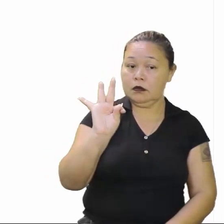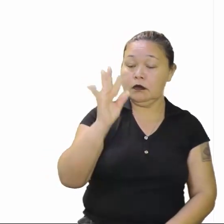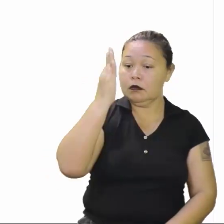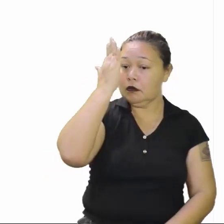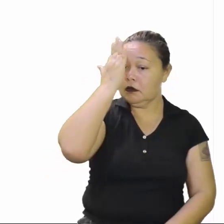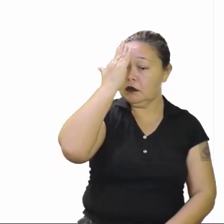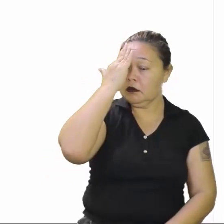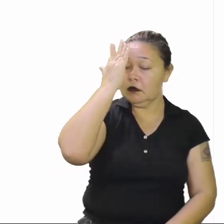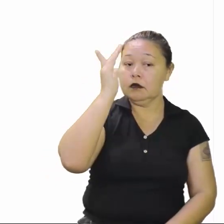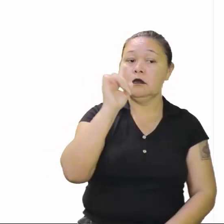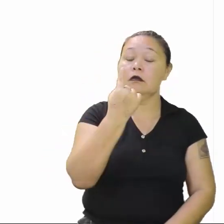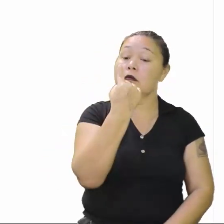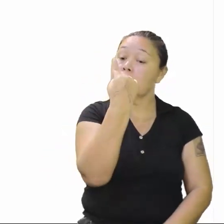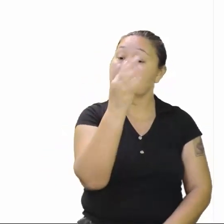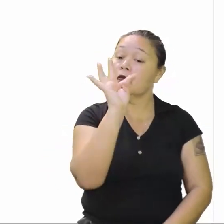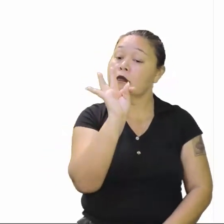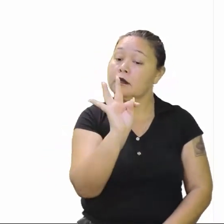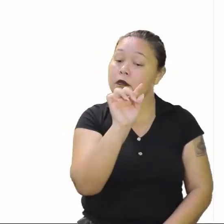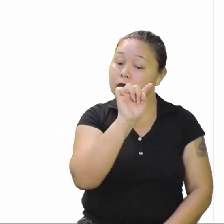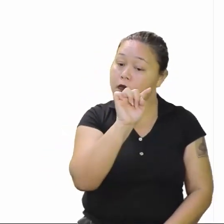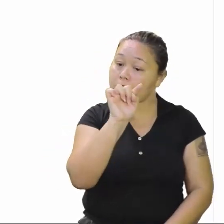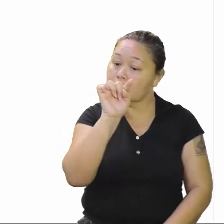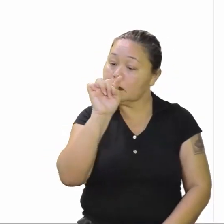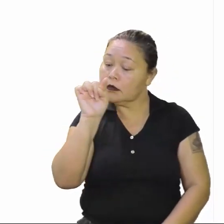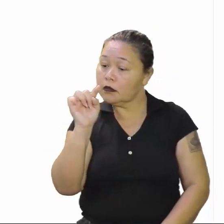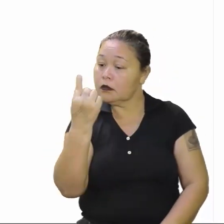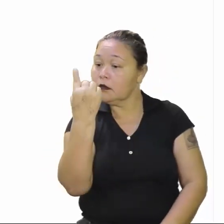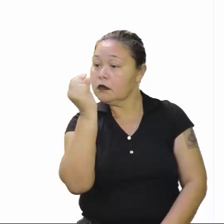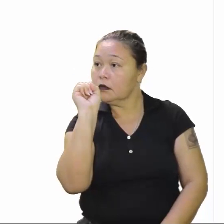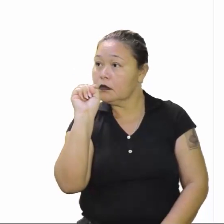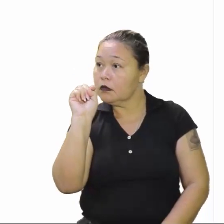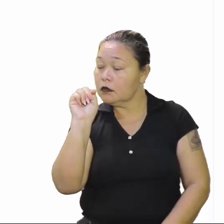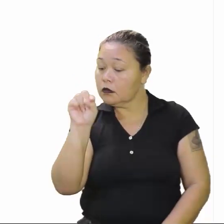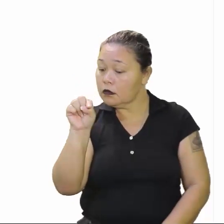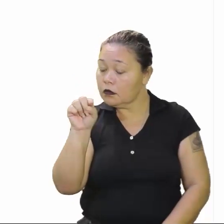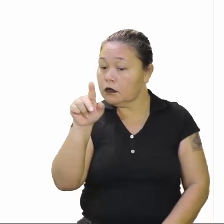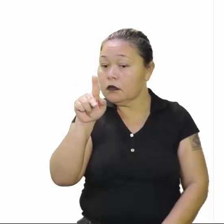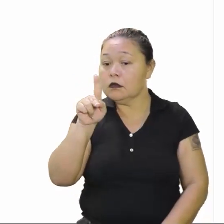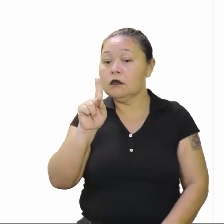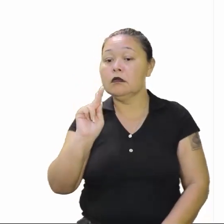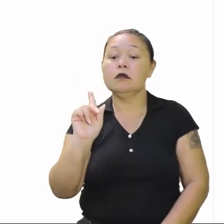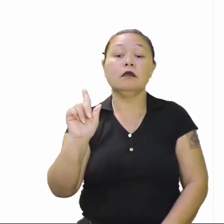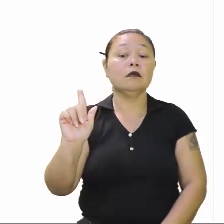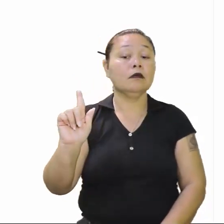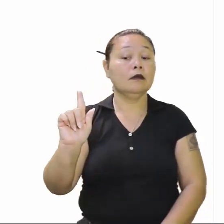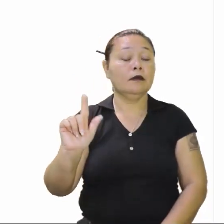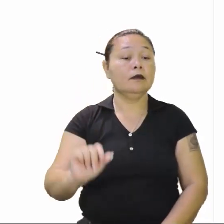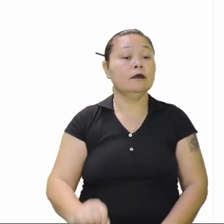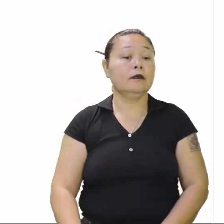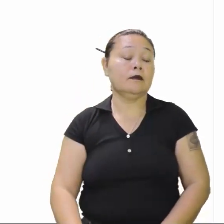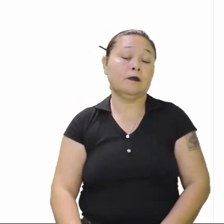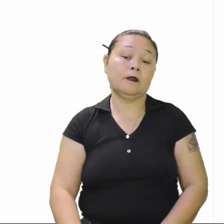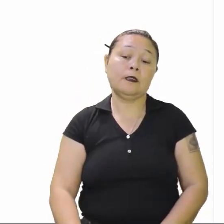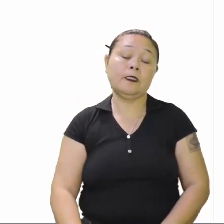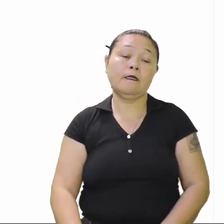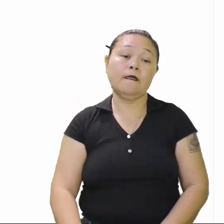sabemos que 1 tonelada corresponde a 1.000 quilogramas.